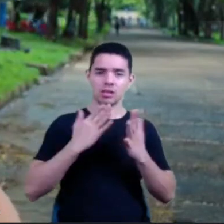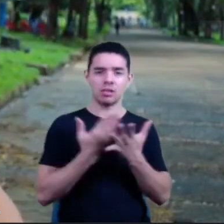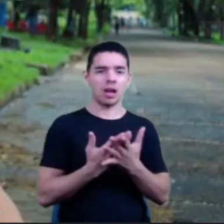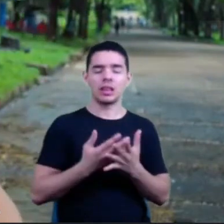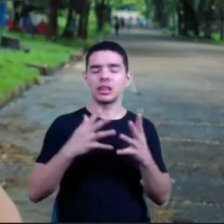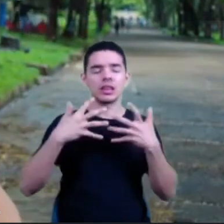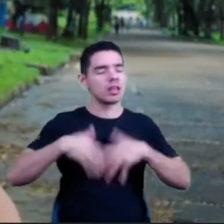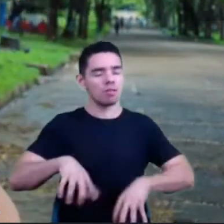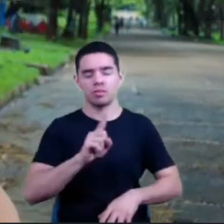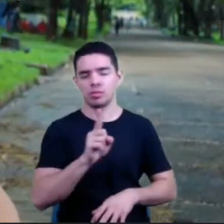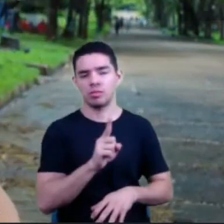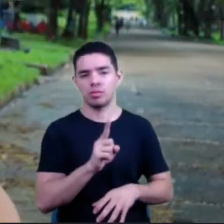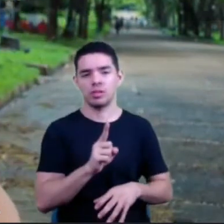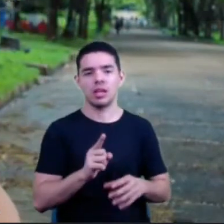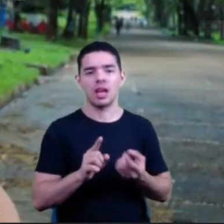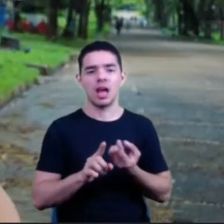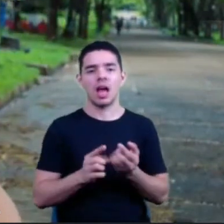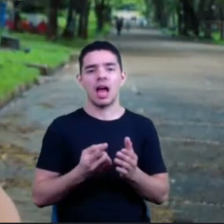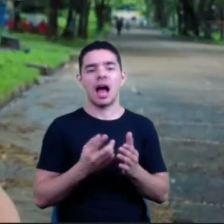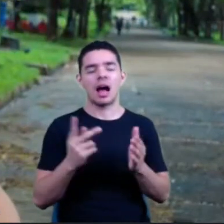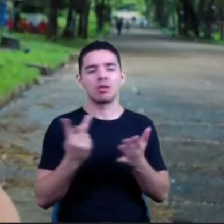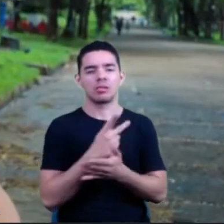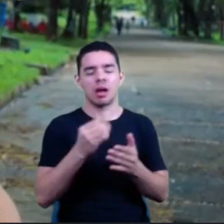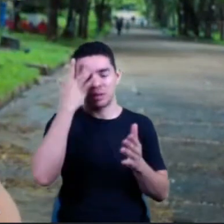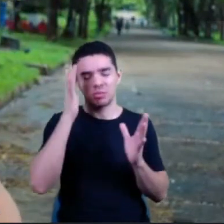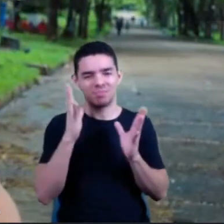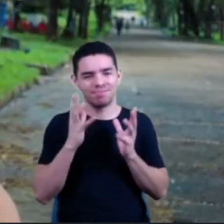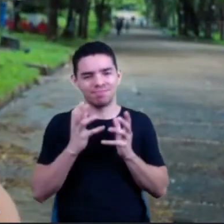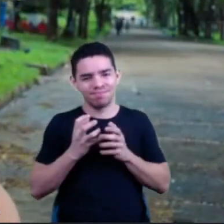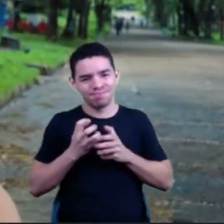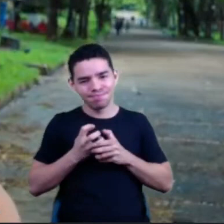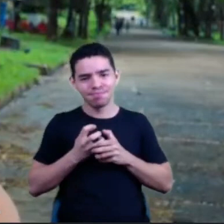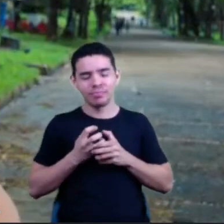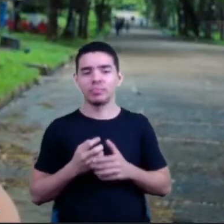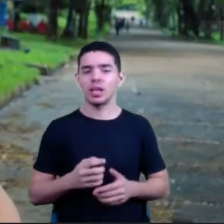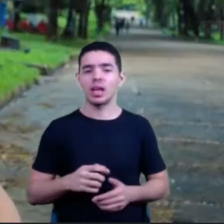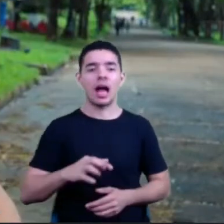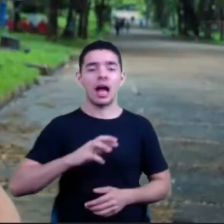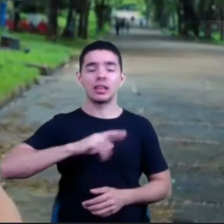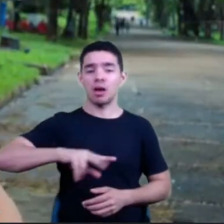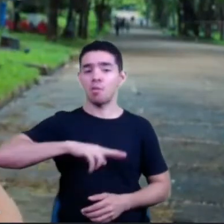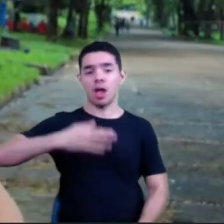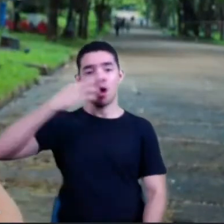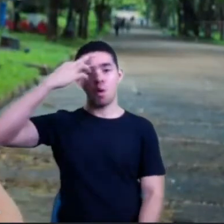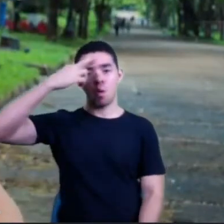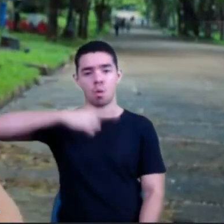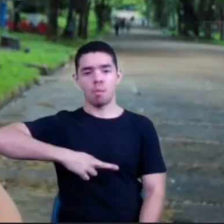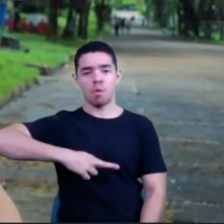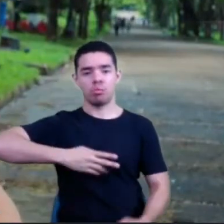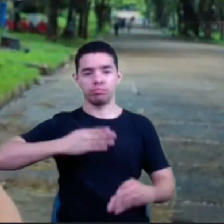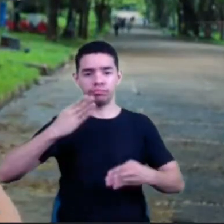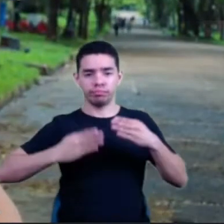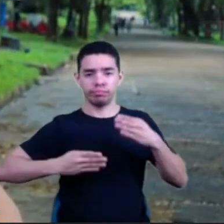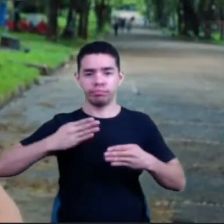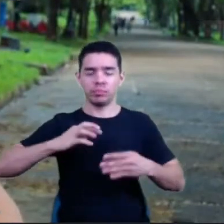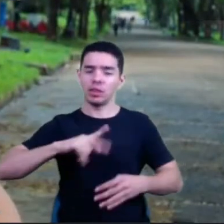regride, tá? Ela cria robô, e nós não somos robôs. Não existe ainda um robô que pensa, ele repete aquilo